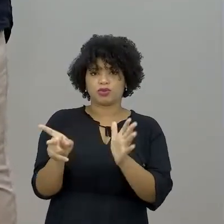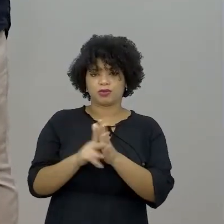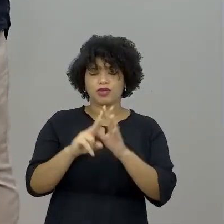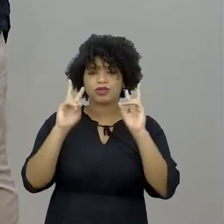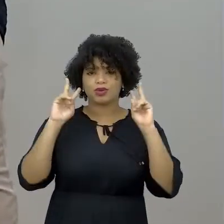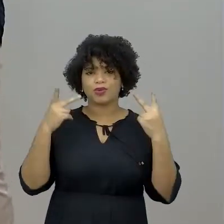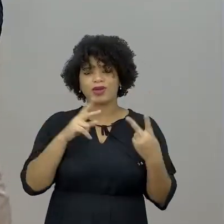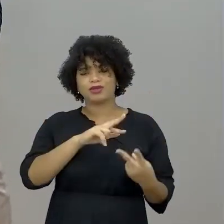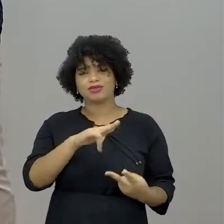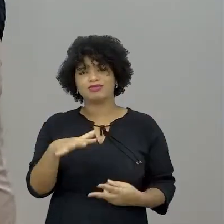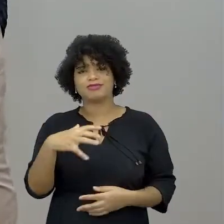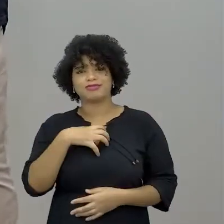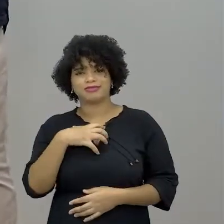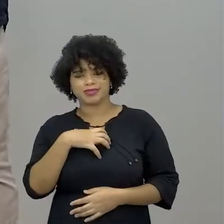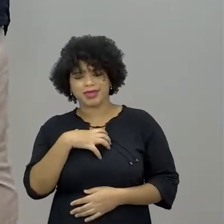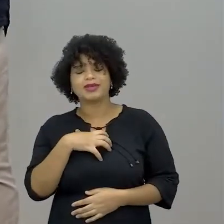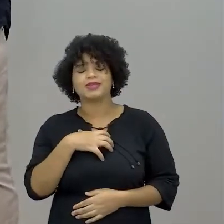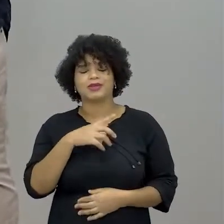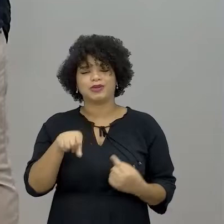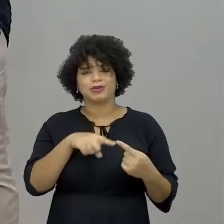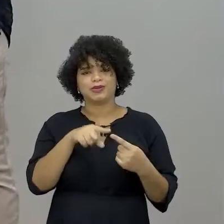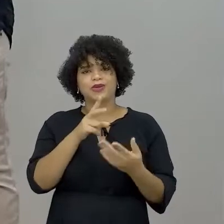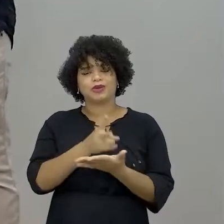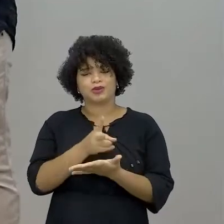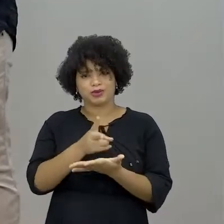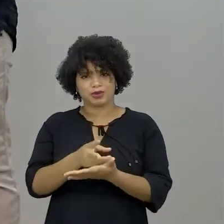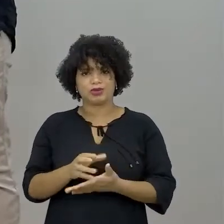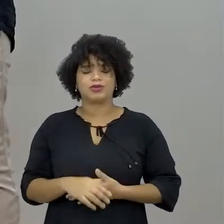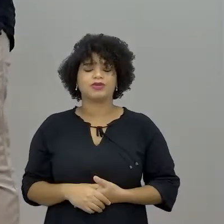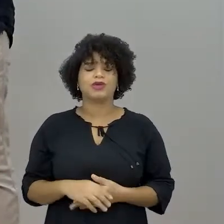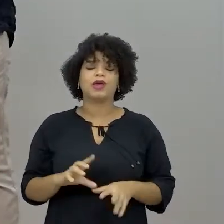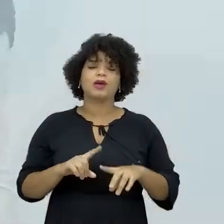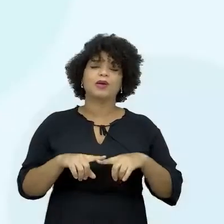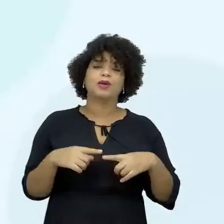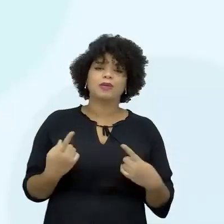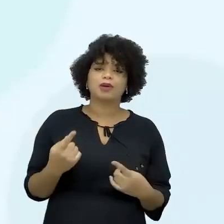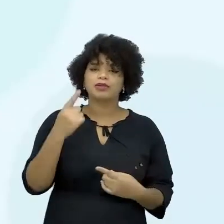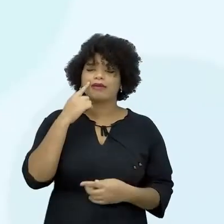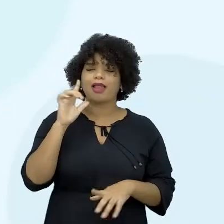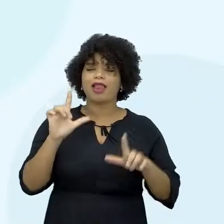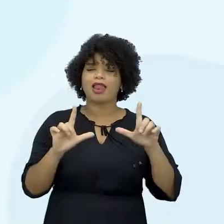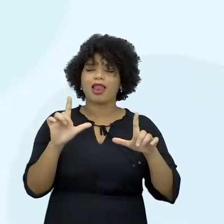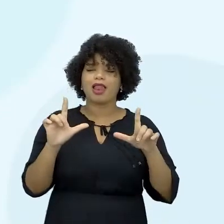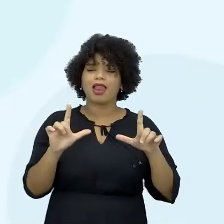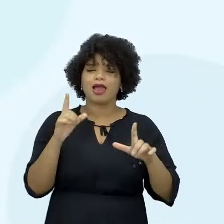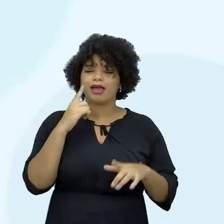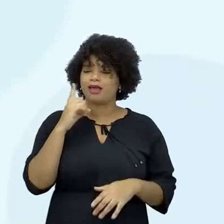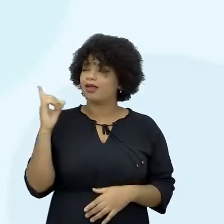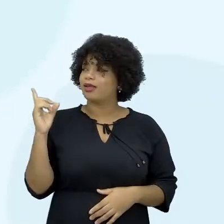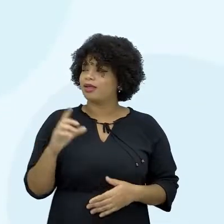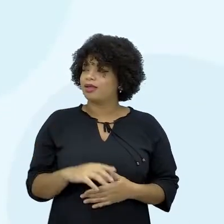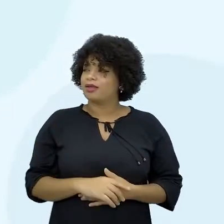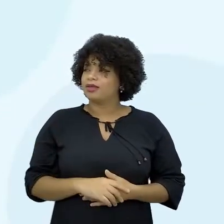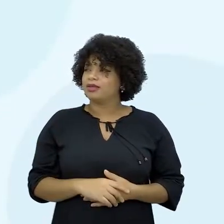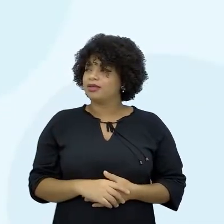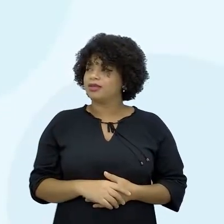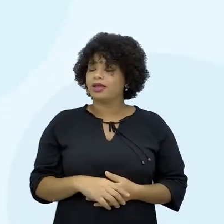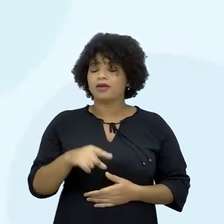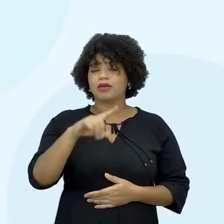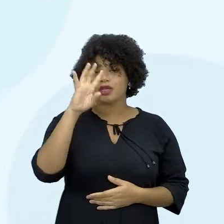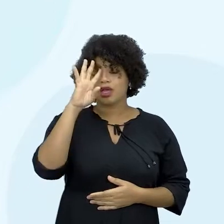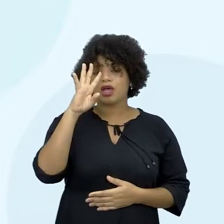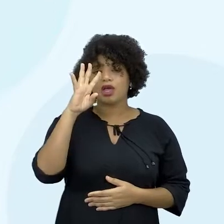várias formas de tratar o mesmo objeto do conhecimento. E aí, voltando lá na tela, dá uma olhadinha. Então, você